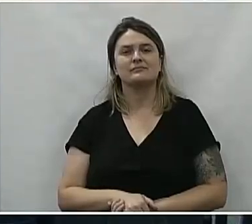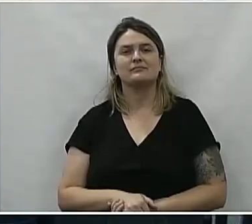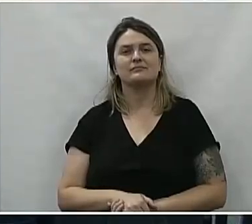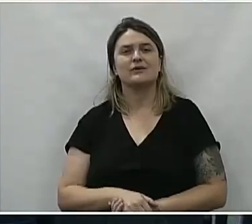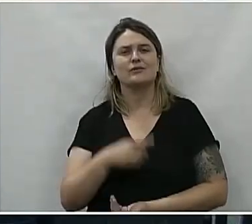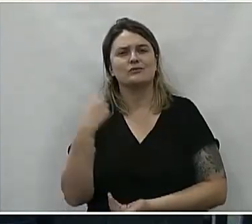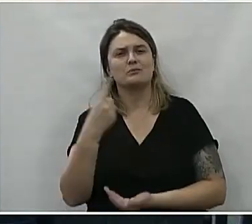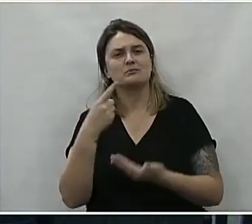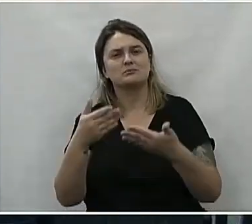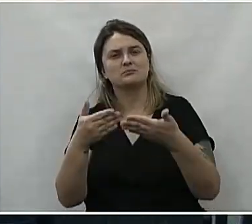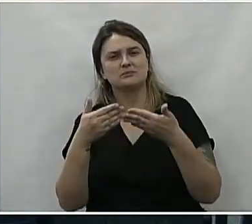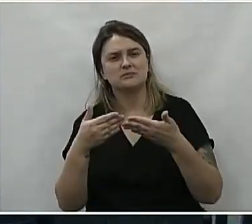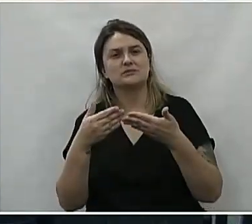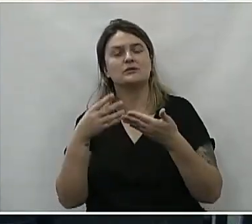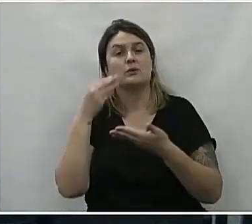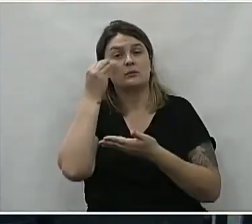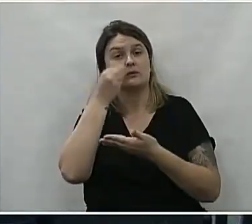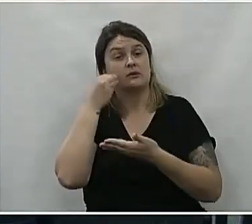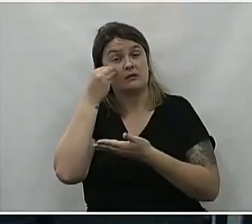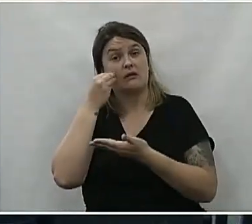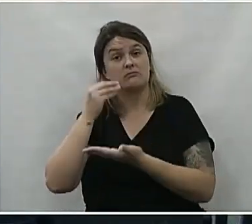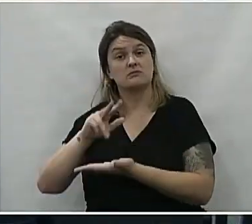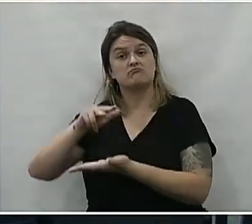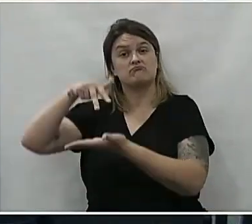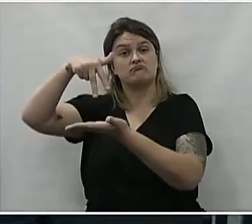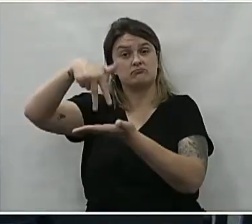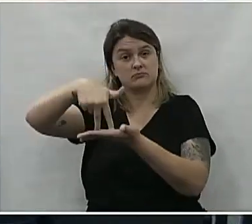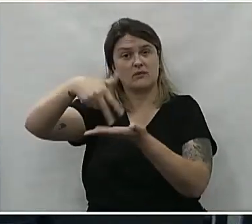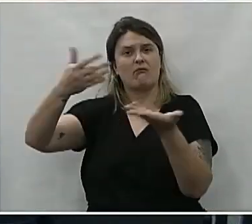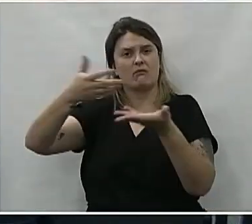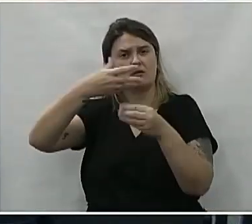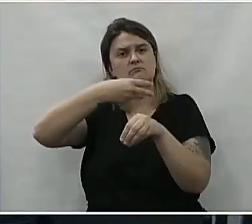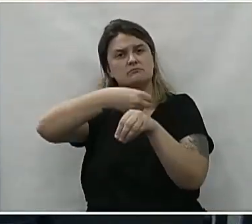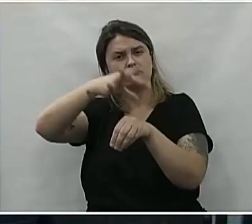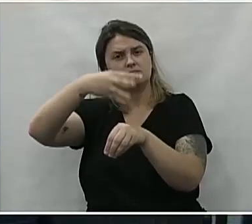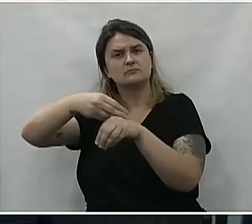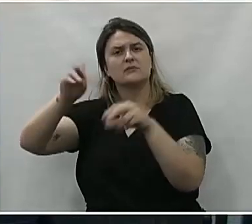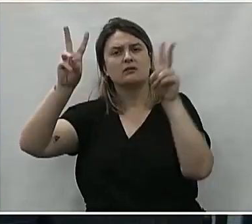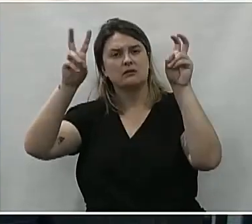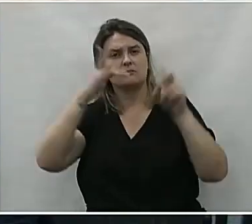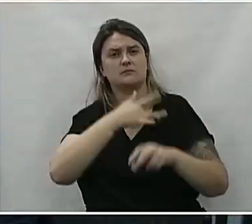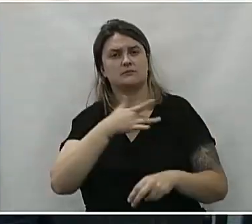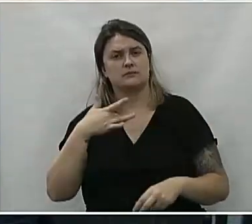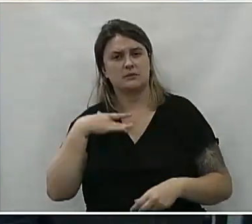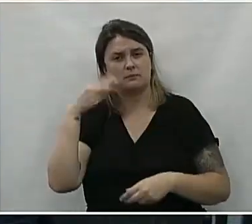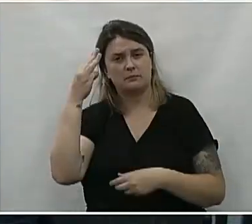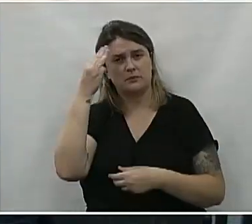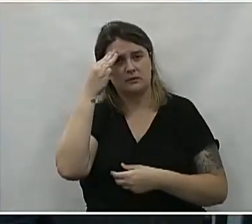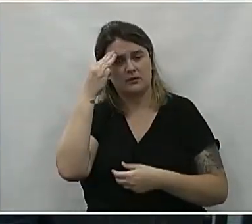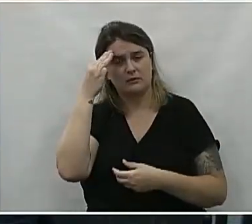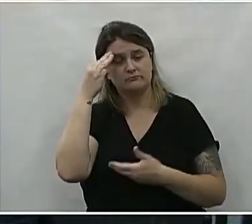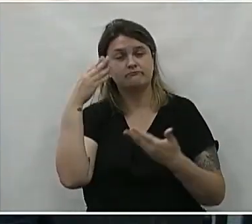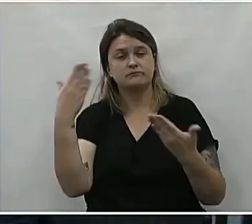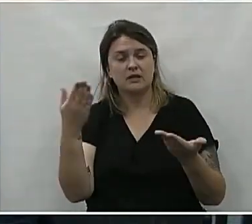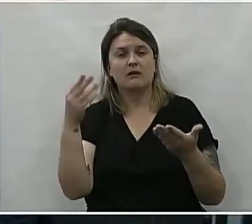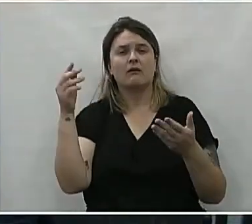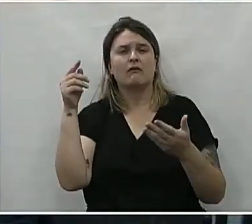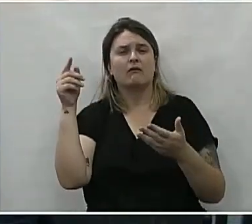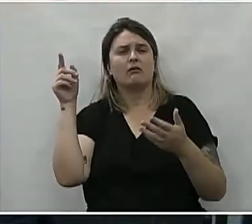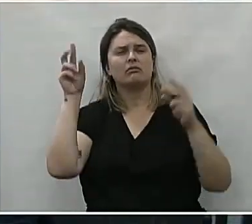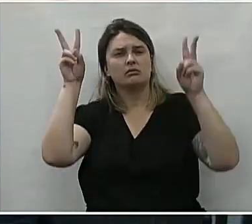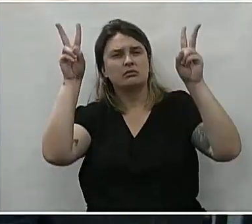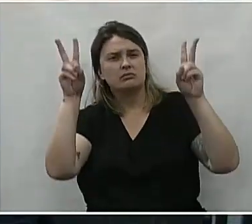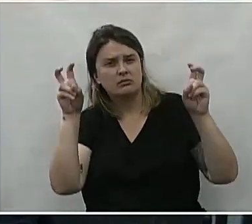Solicitamos A oportunidade De estar falando um pouco mais Sobre saúde mental Afinal Esse